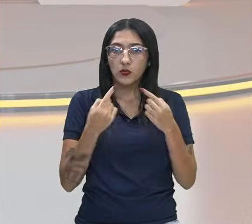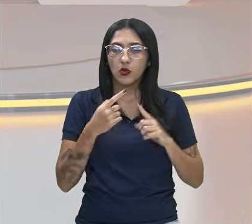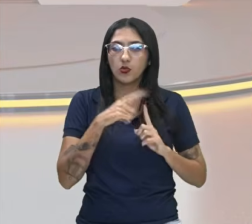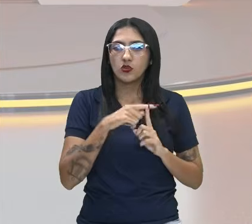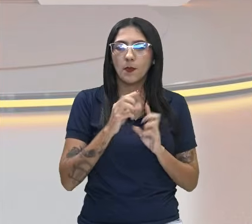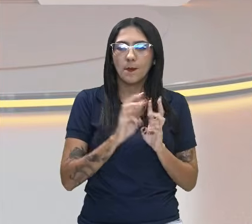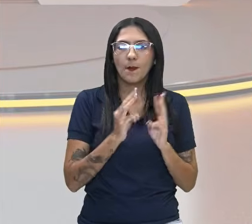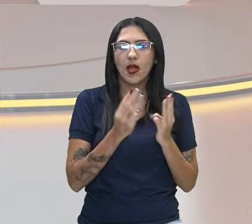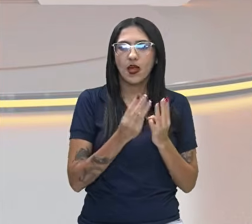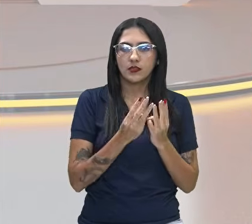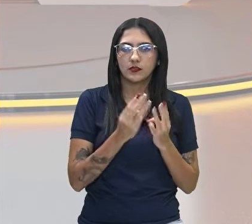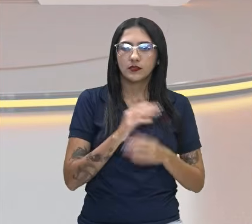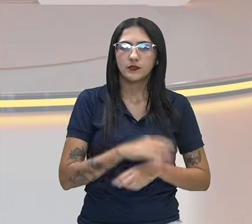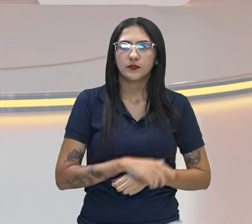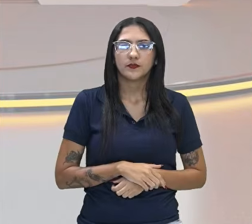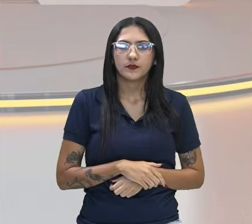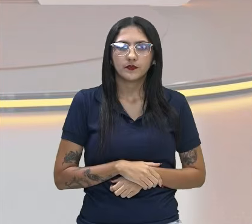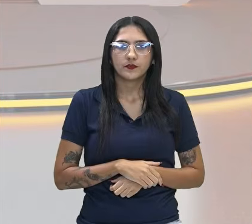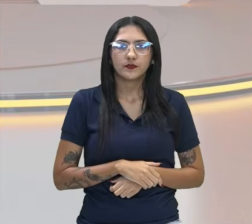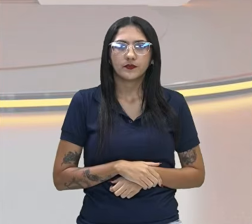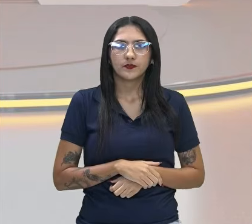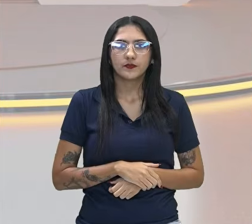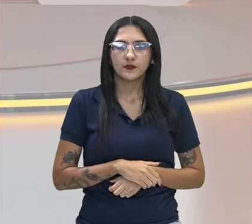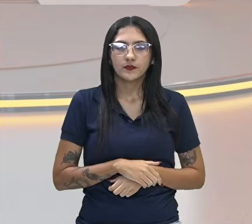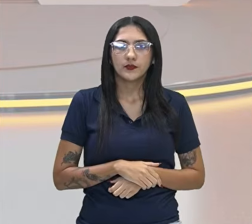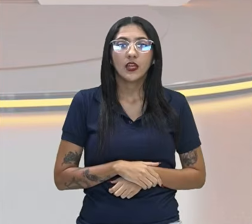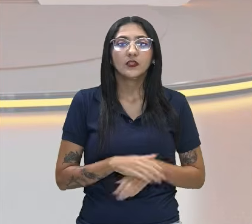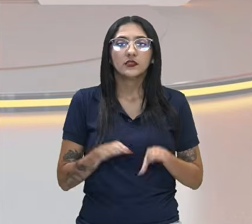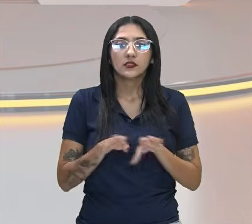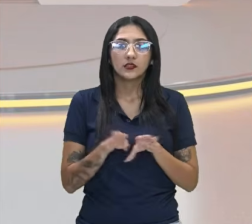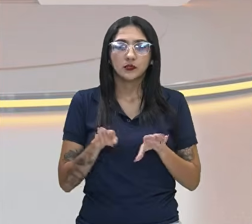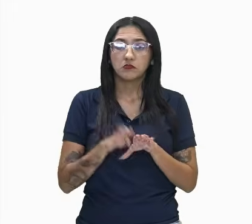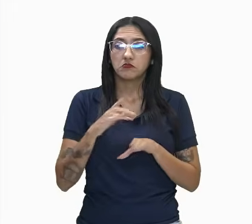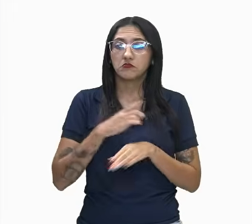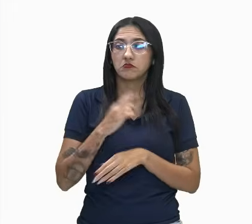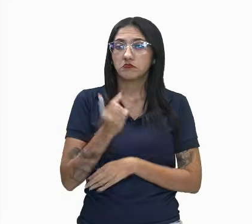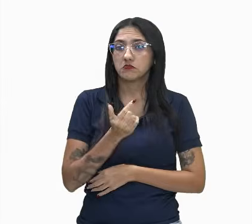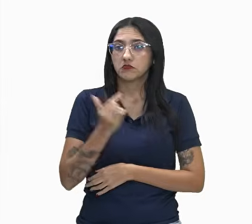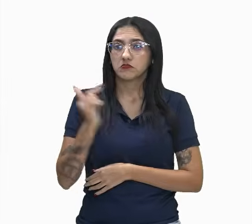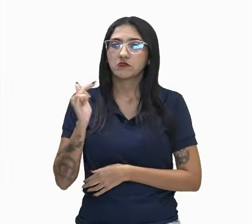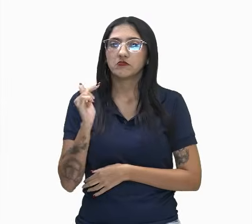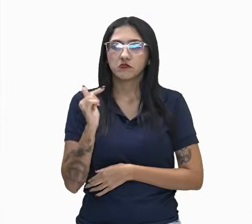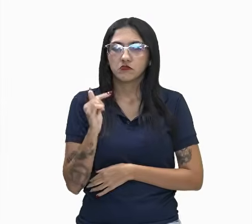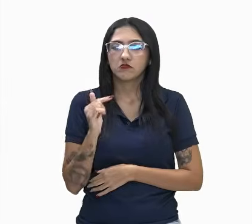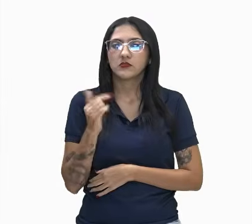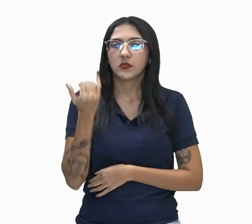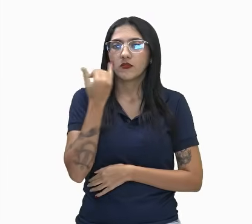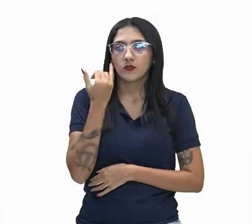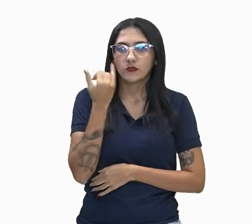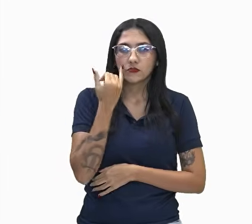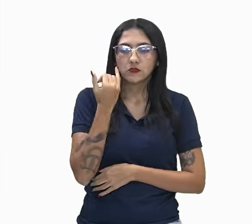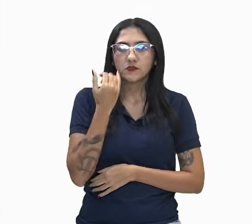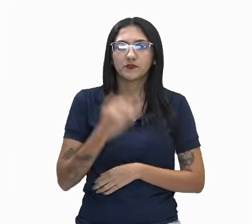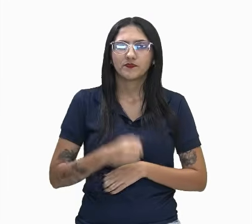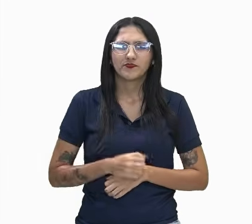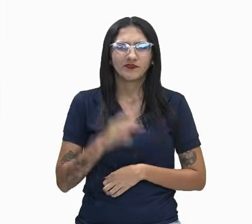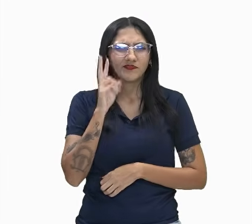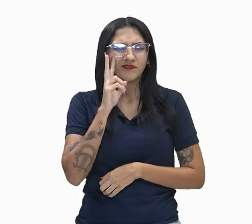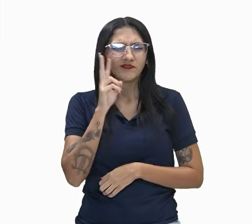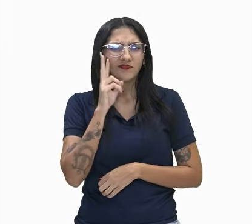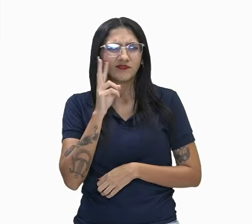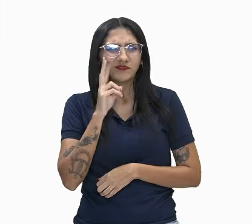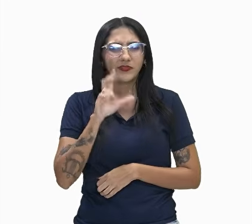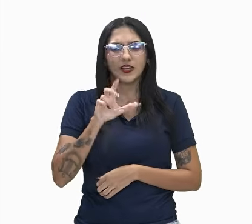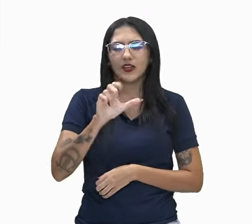Mas não para aí, gente. Também teremos a influência da latitude. latitude. Lembra lá da